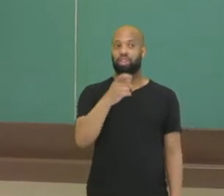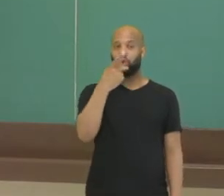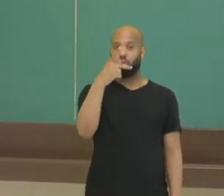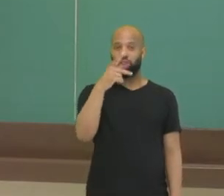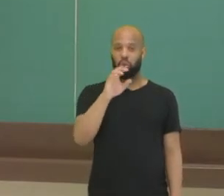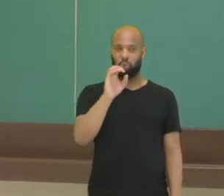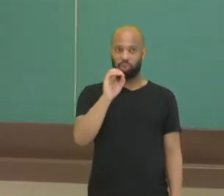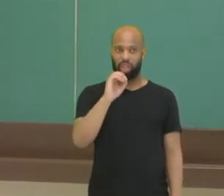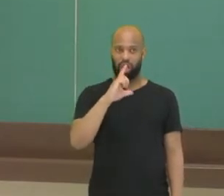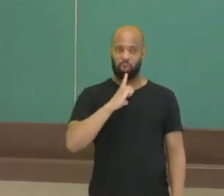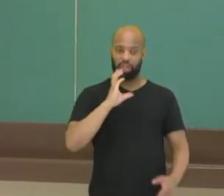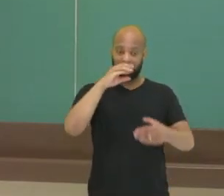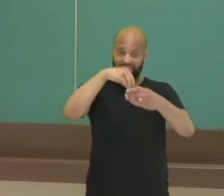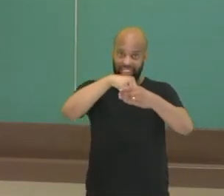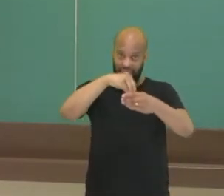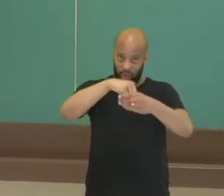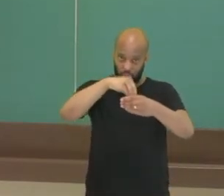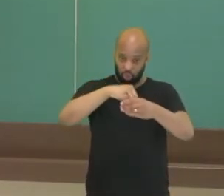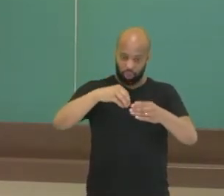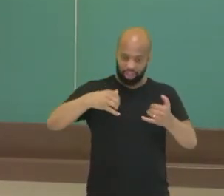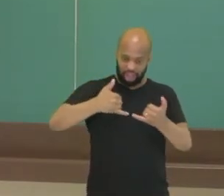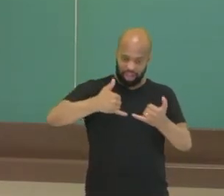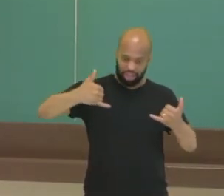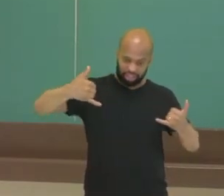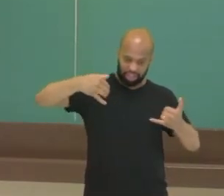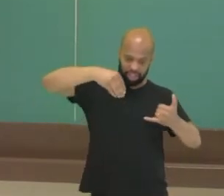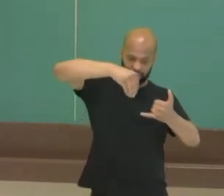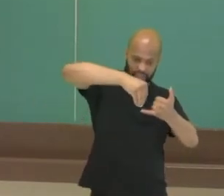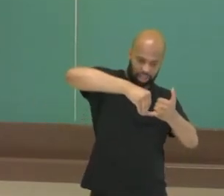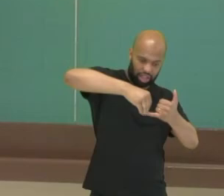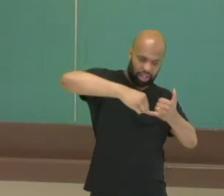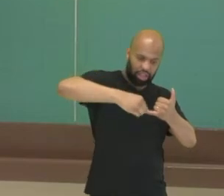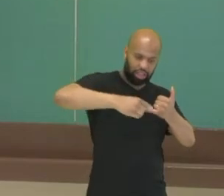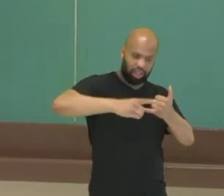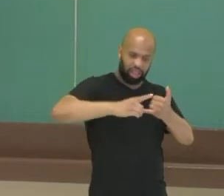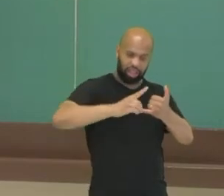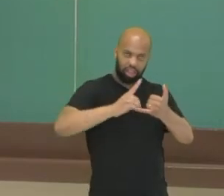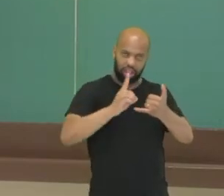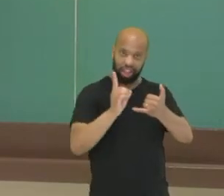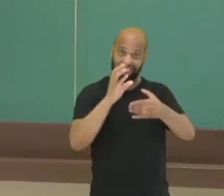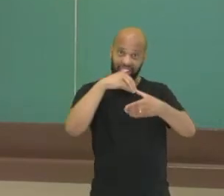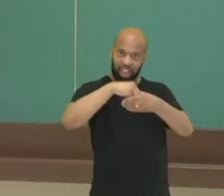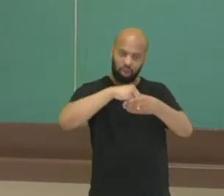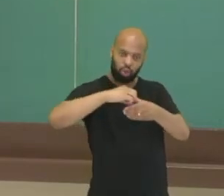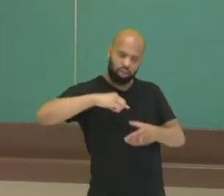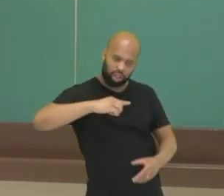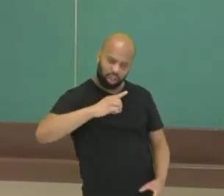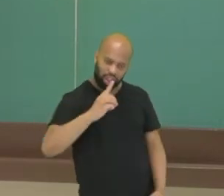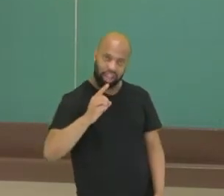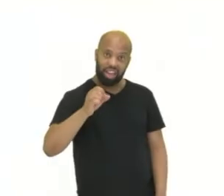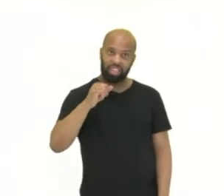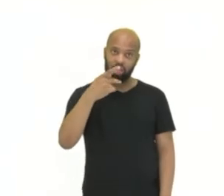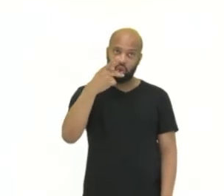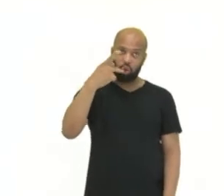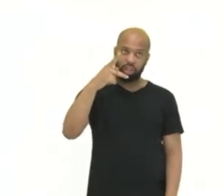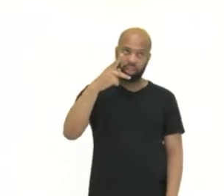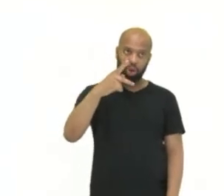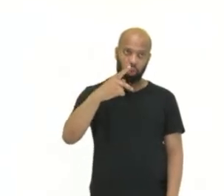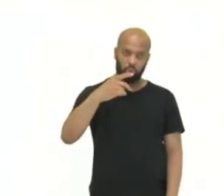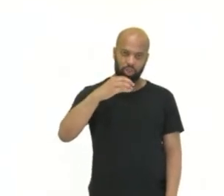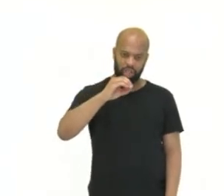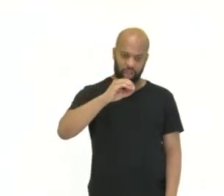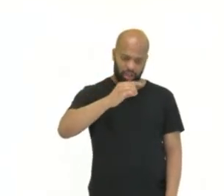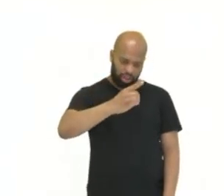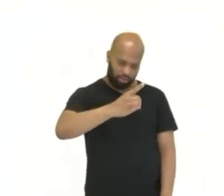para dentro, você tem que pegar os 110 por dentro, ok? Então, você marca aqui, no